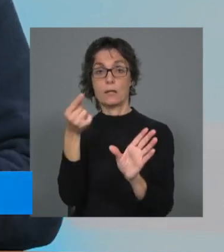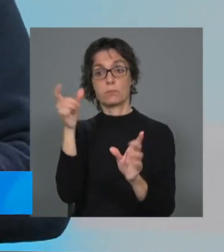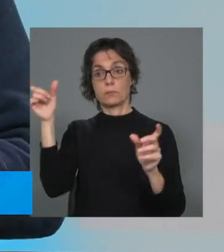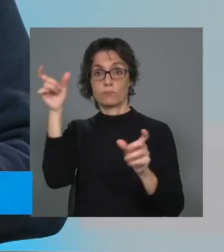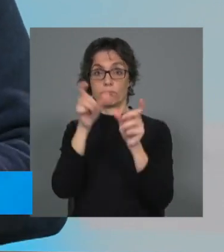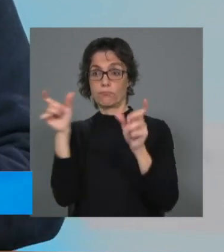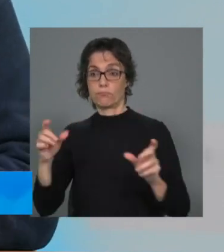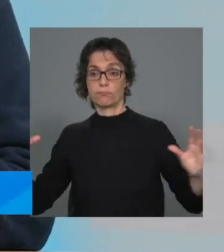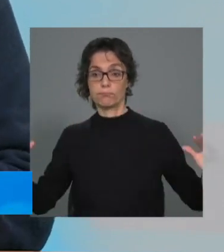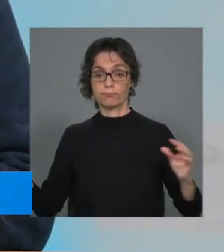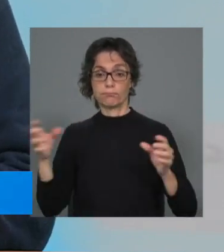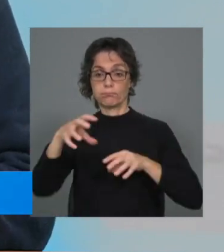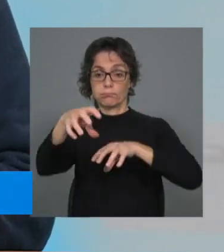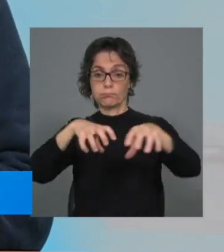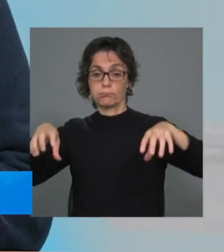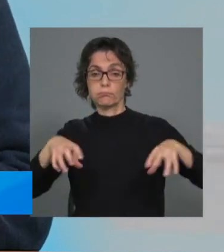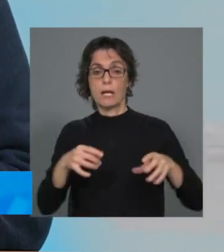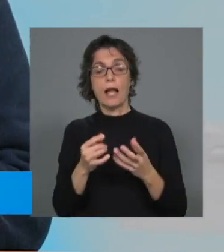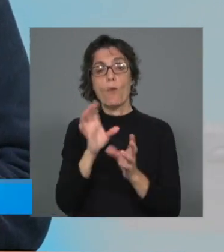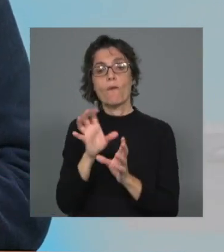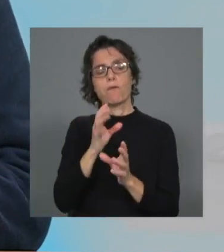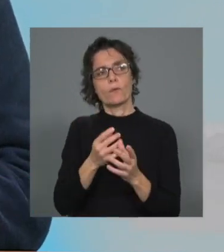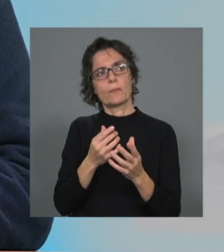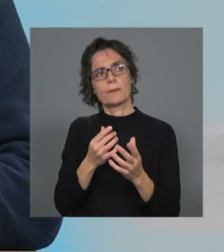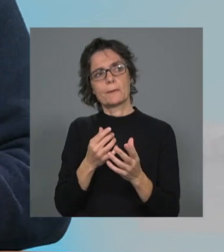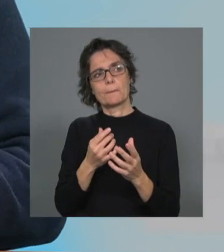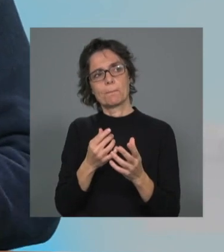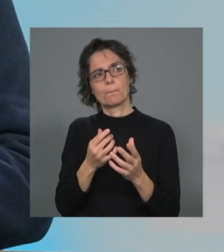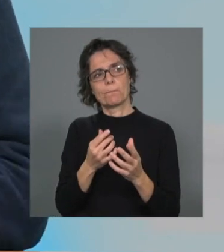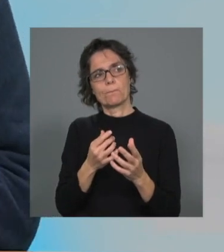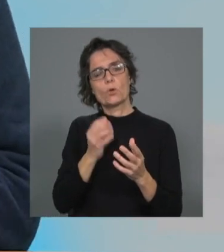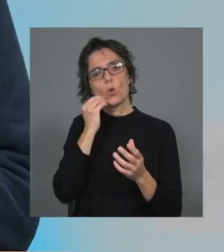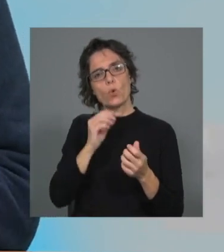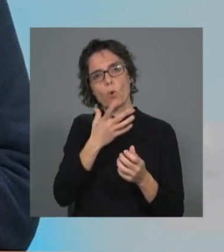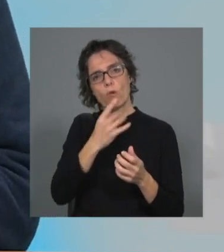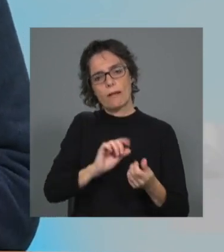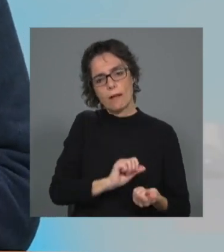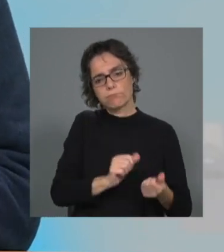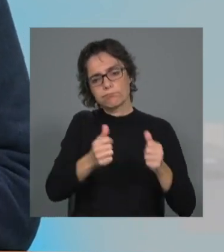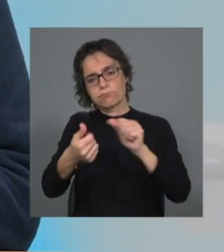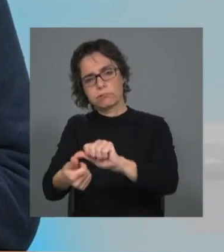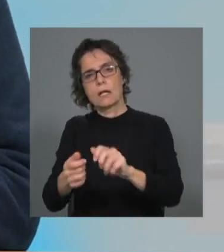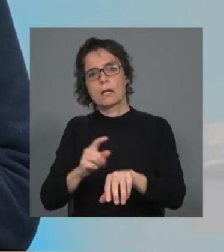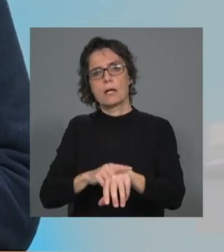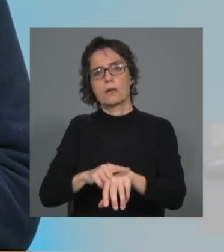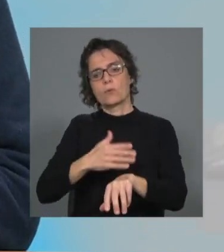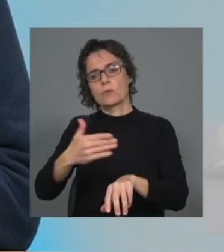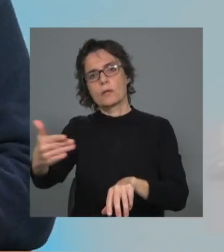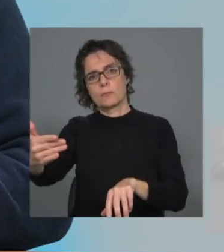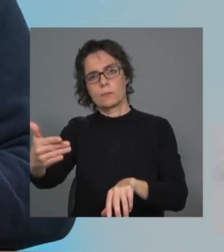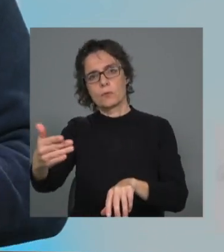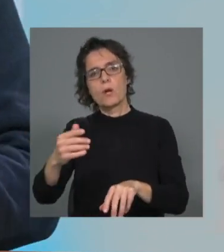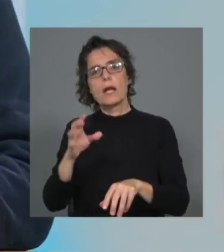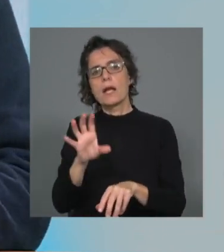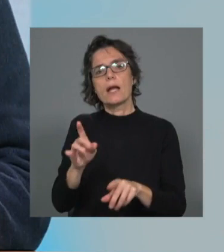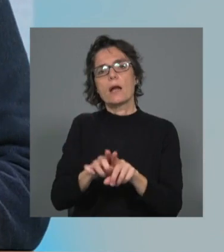para mostrar que o Natal também acontece hoje. E é dar um cunho de contemporaneidade e intemporalidade do